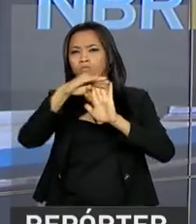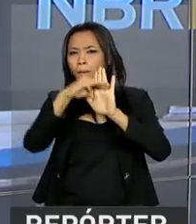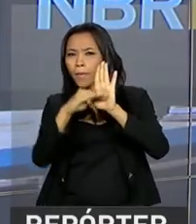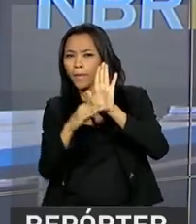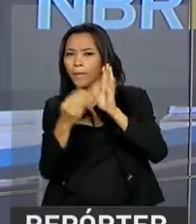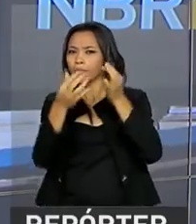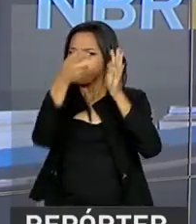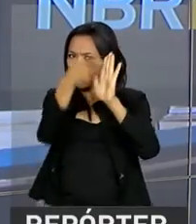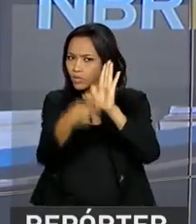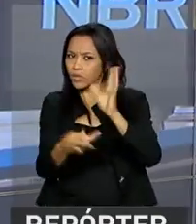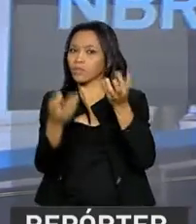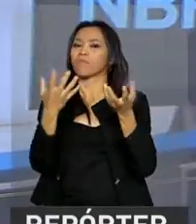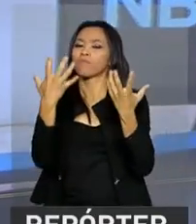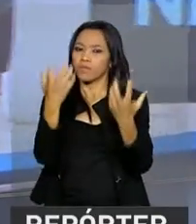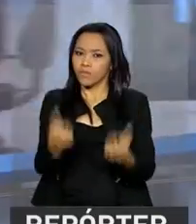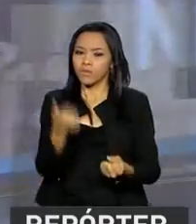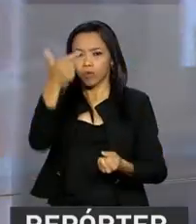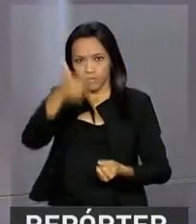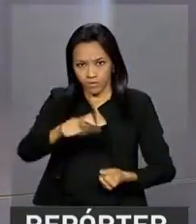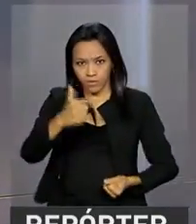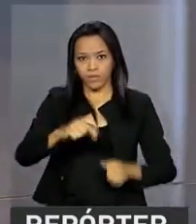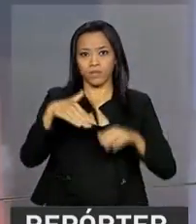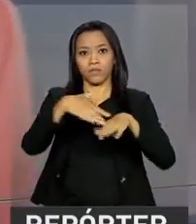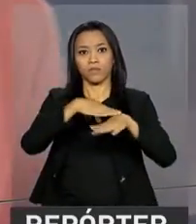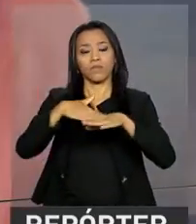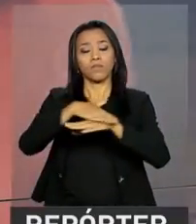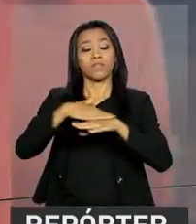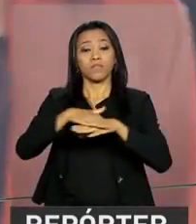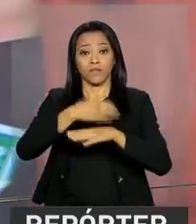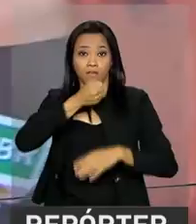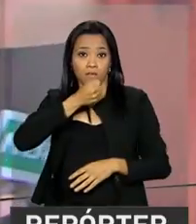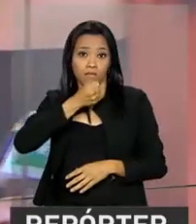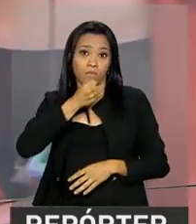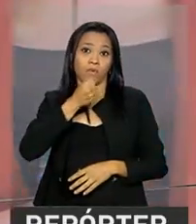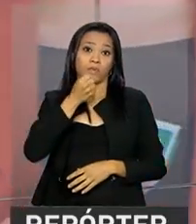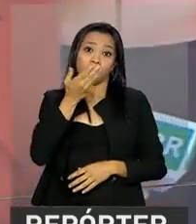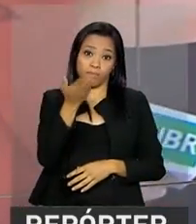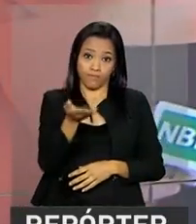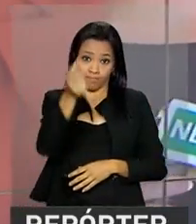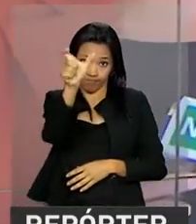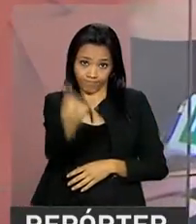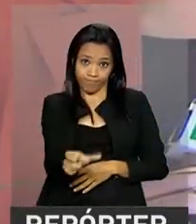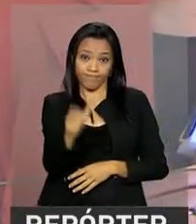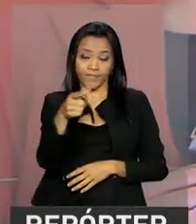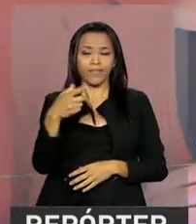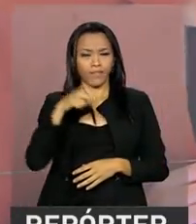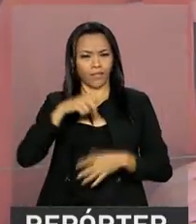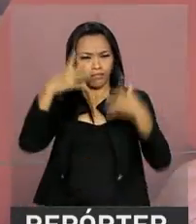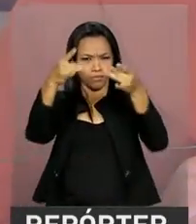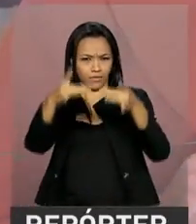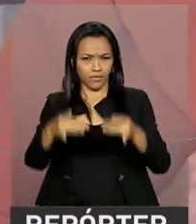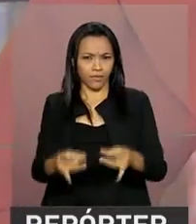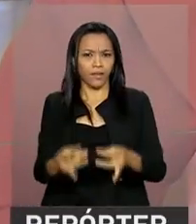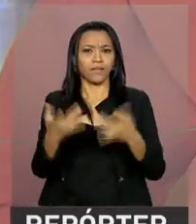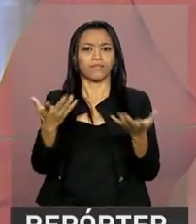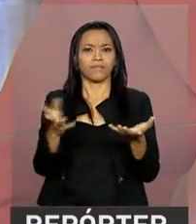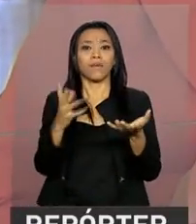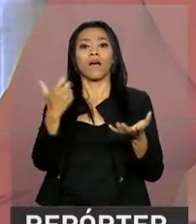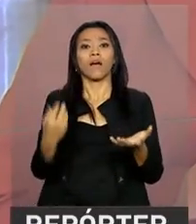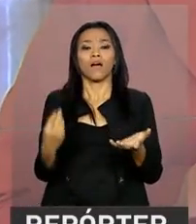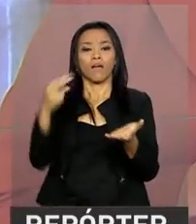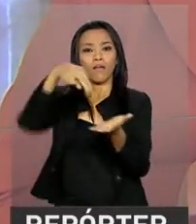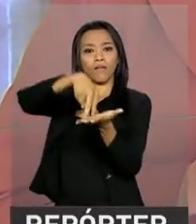projeto vamos conversar mais uma vez com reportar essa diz que tem os detalhes sobre esse assunto lado do palácio do planalto